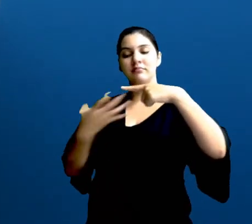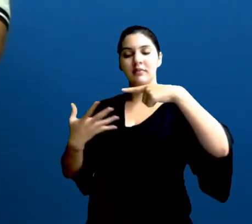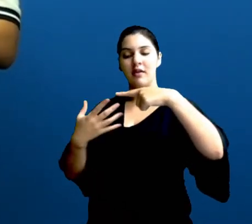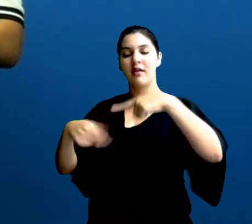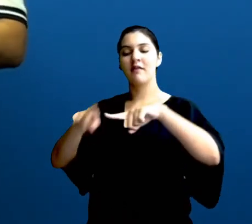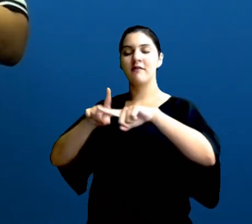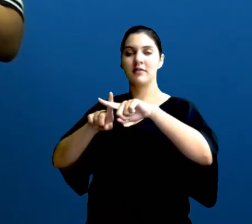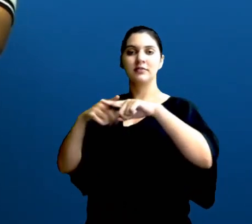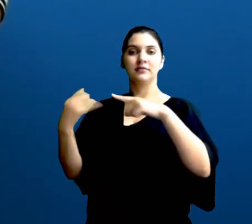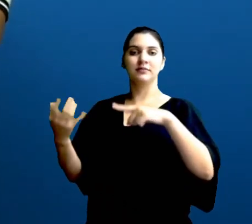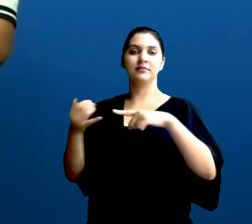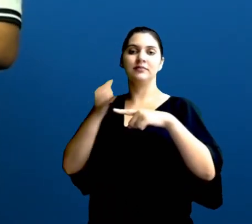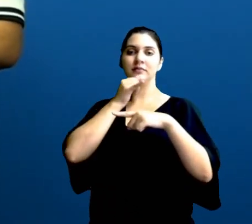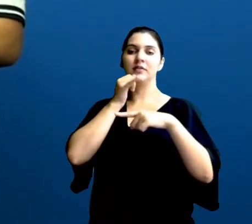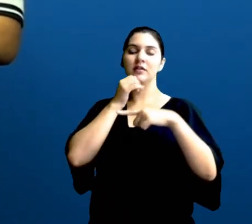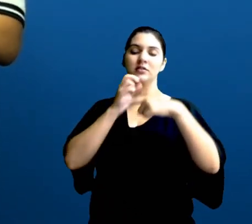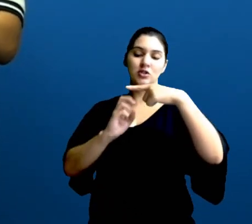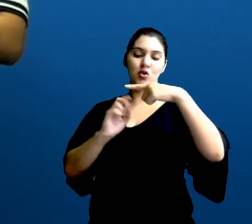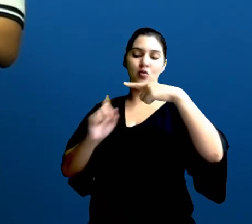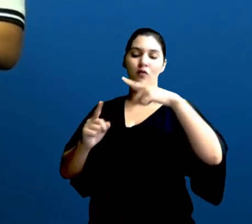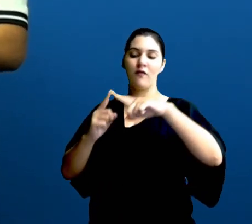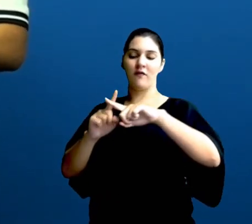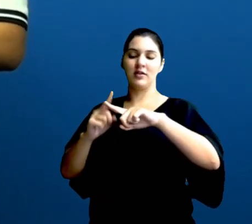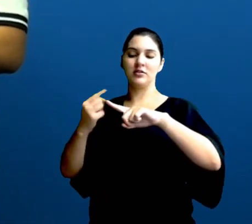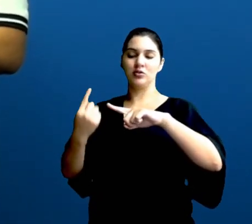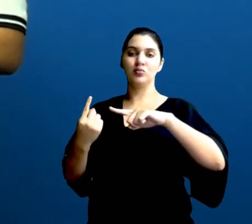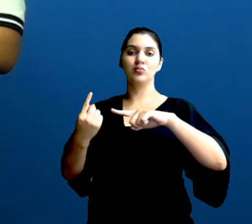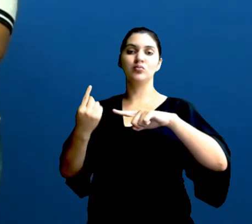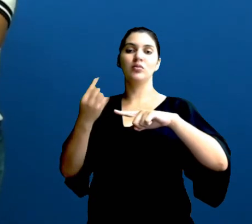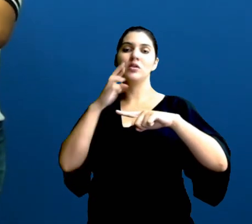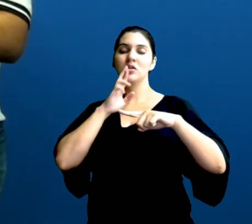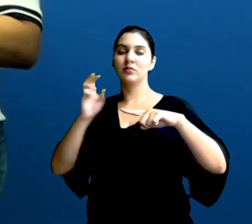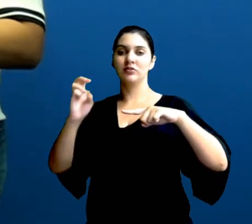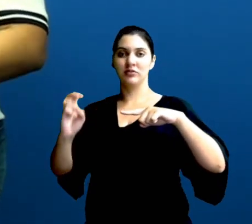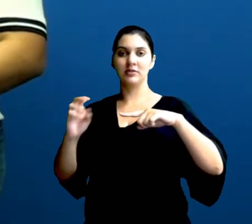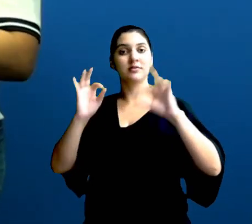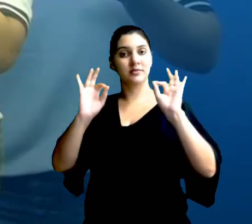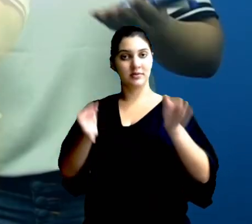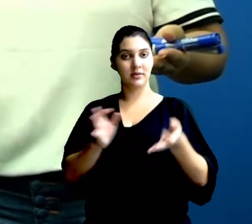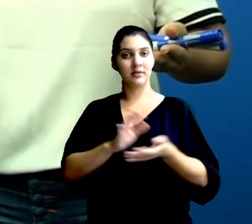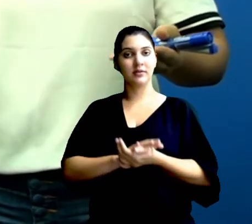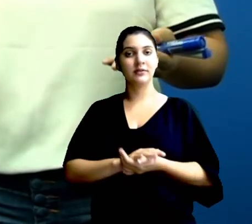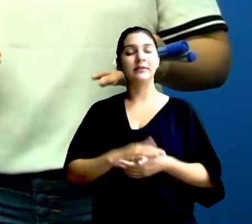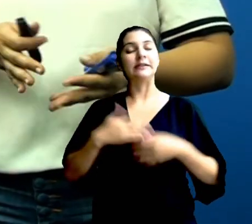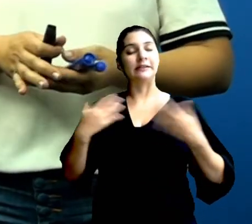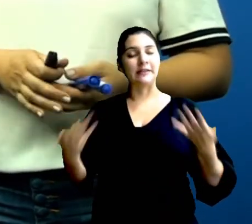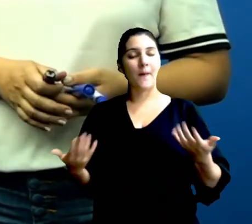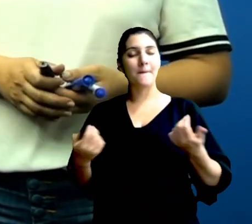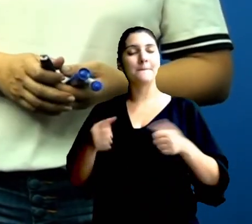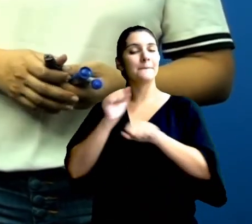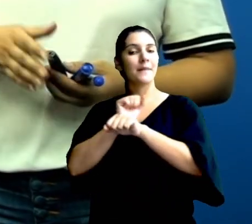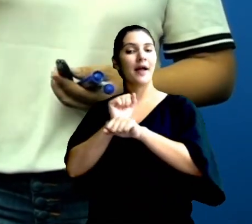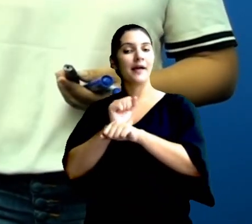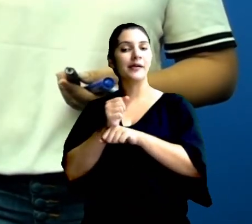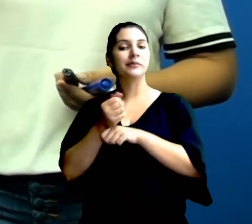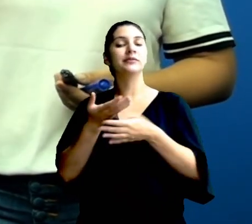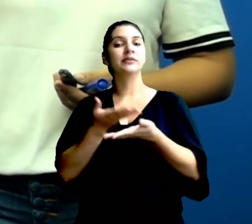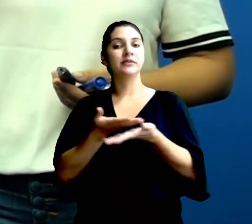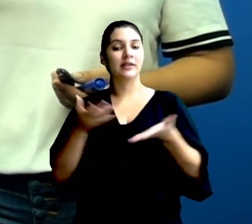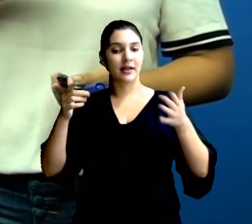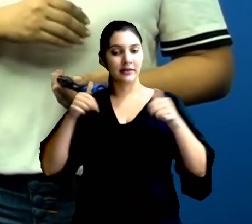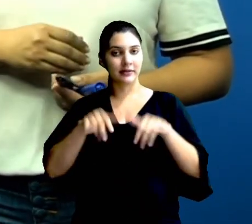7, 56. 5 vezes 1, 5. Tá certo, gente? Então, ficamos por aqui.